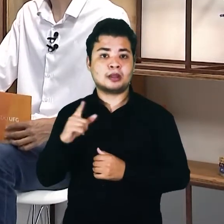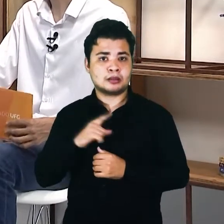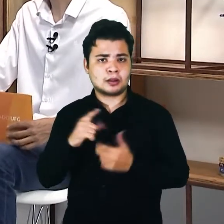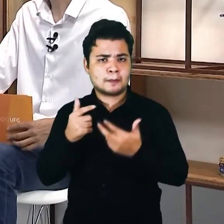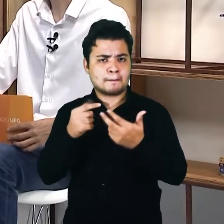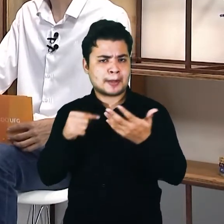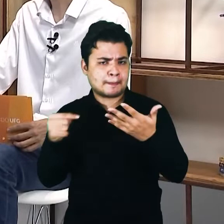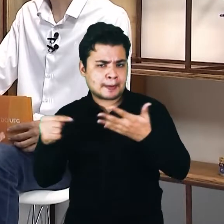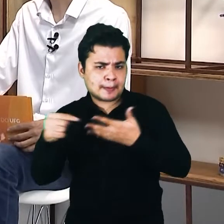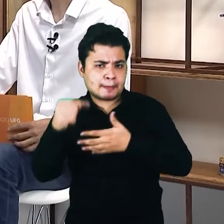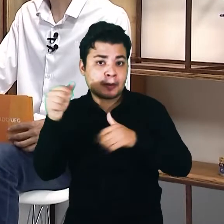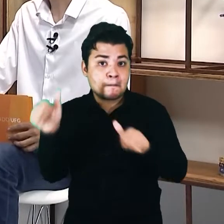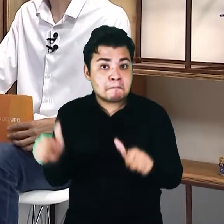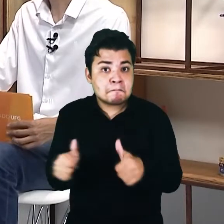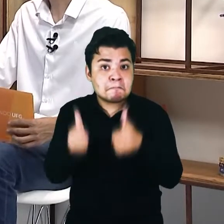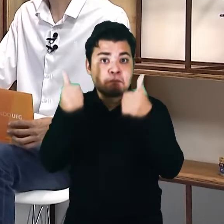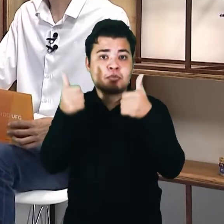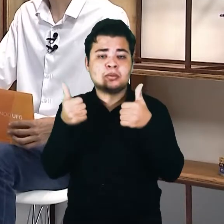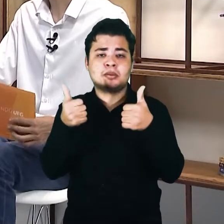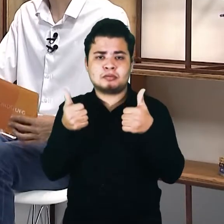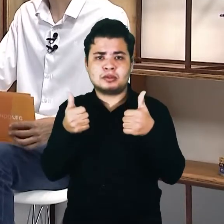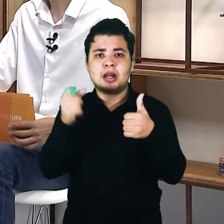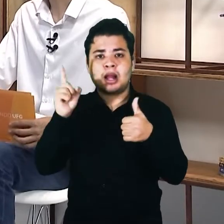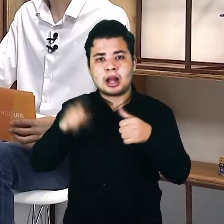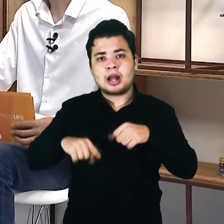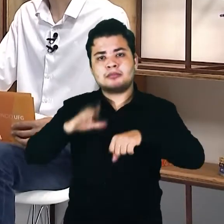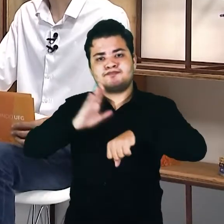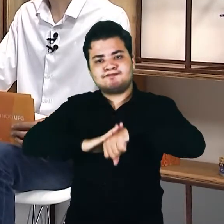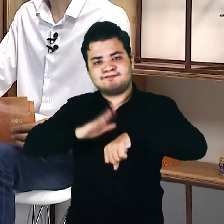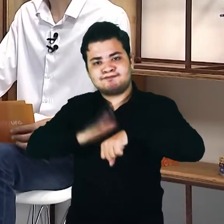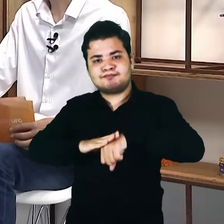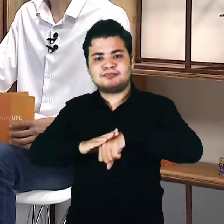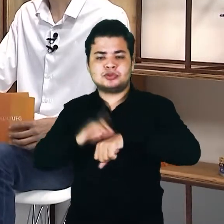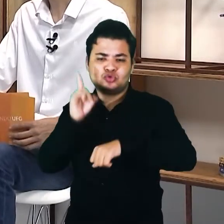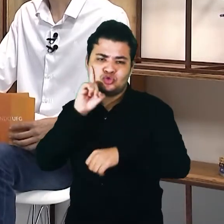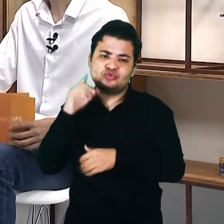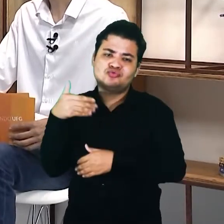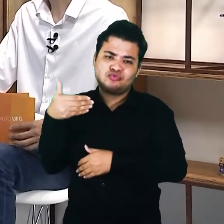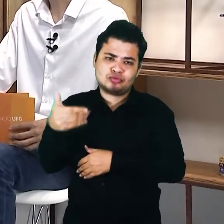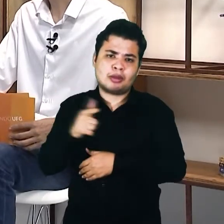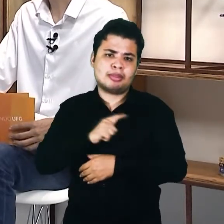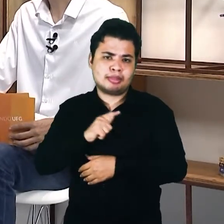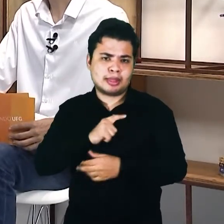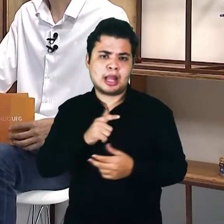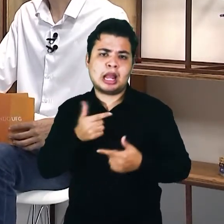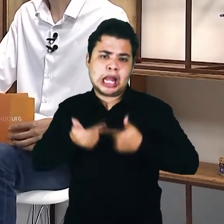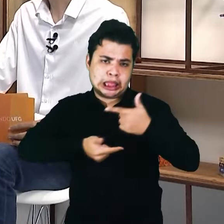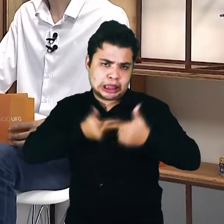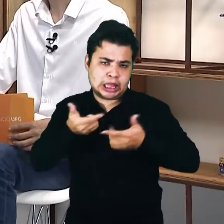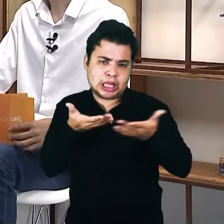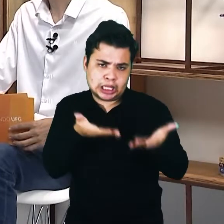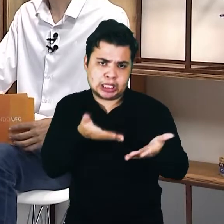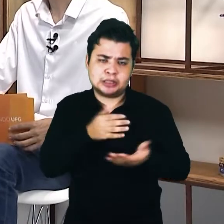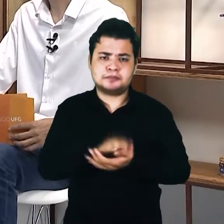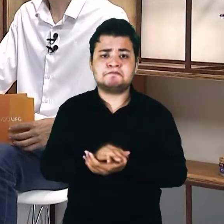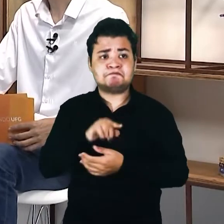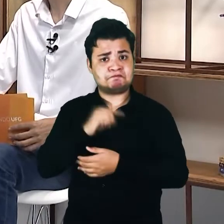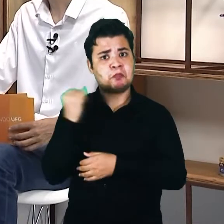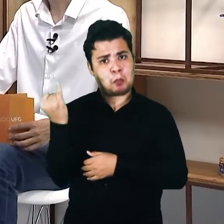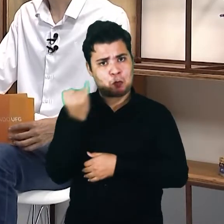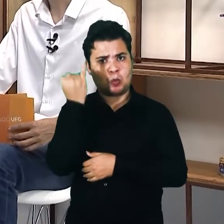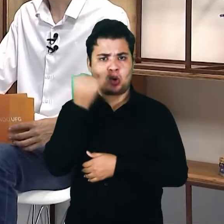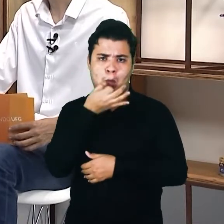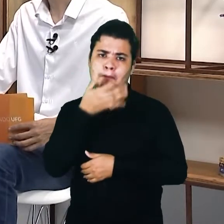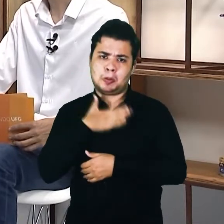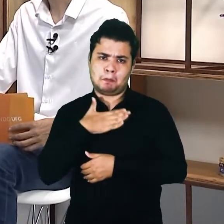essas melhorias no banco de dados são tarefas rotineiras, né? Então, esse é um ponto que eu acho